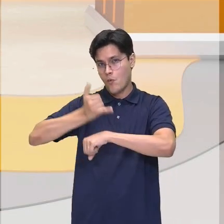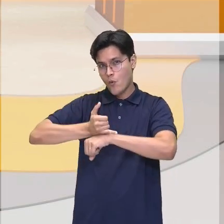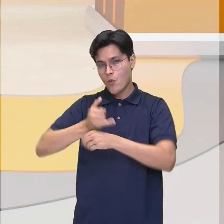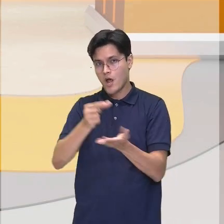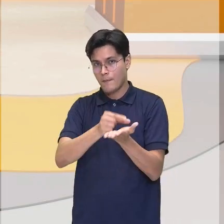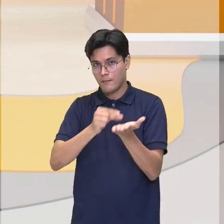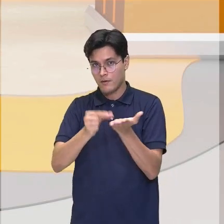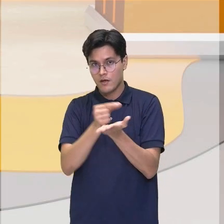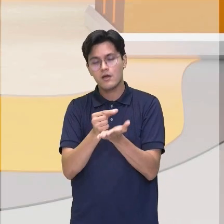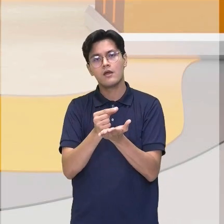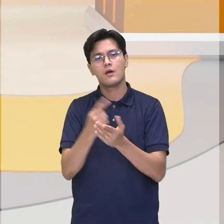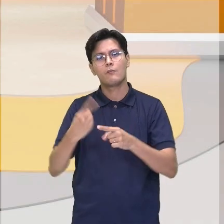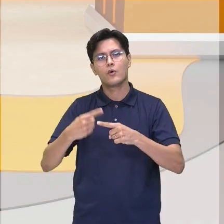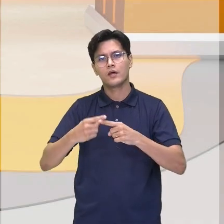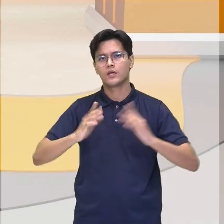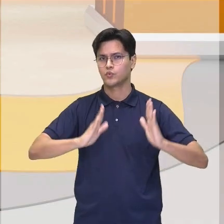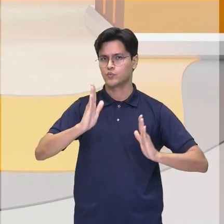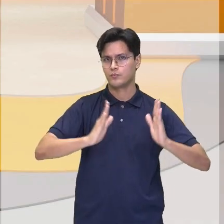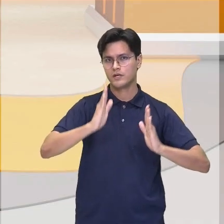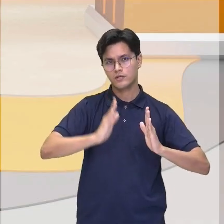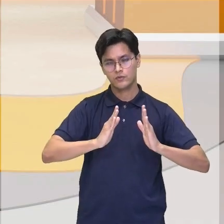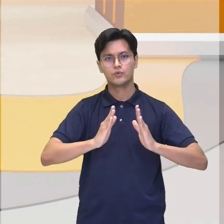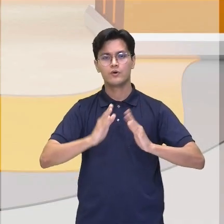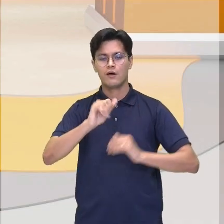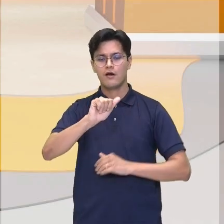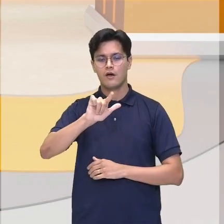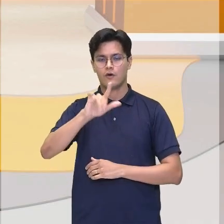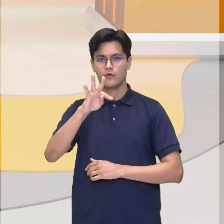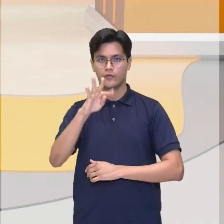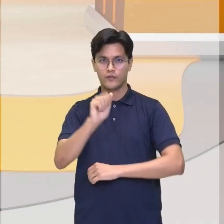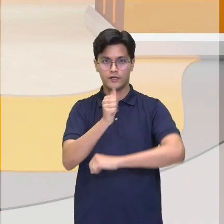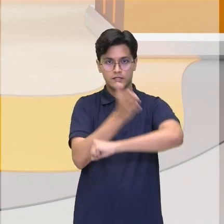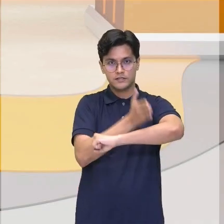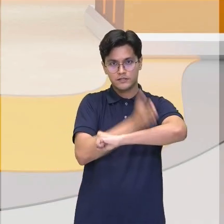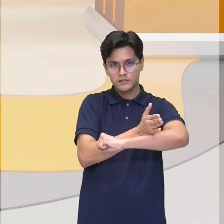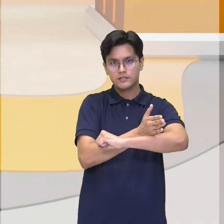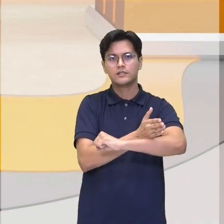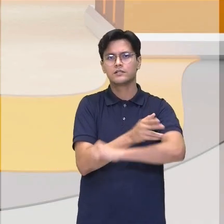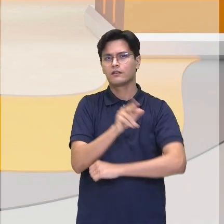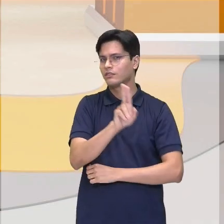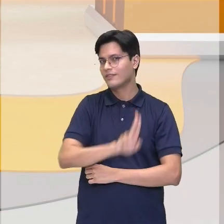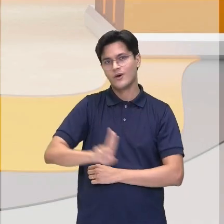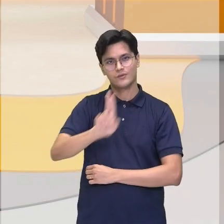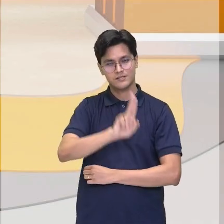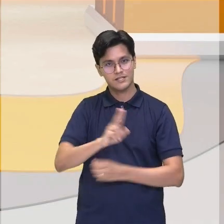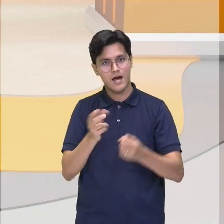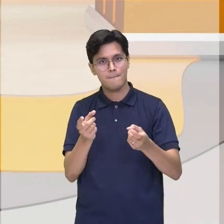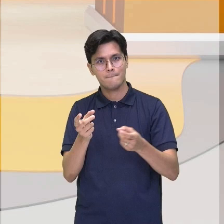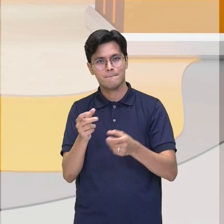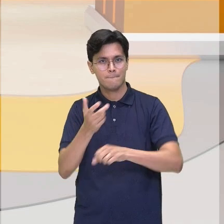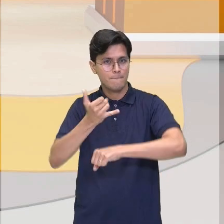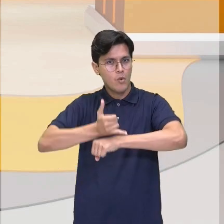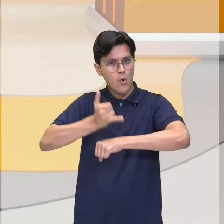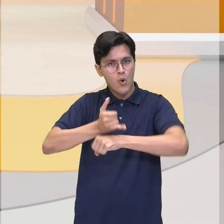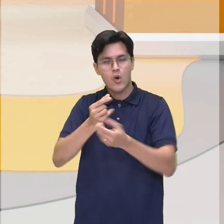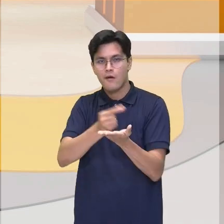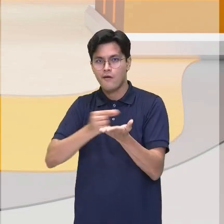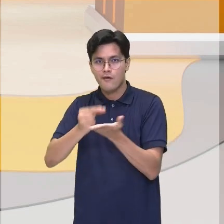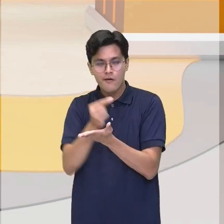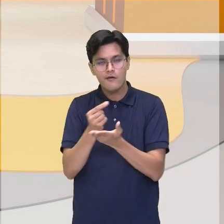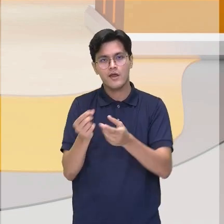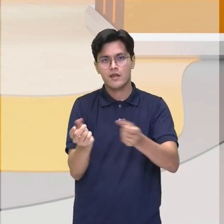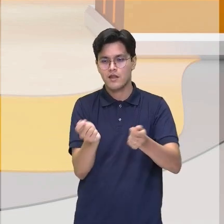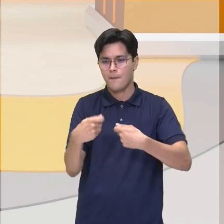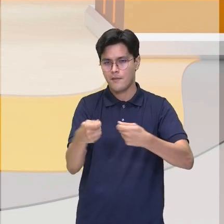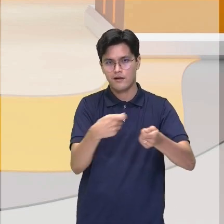elas não eram utilizadas para as práticas comerciais. Só que, já na Baixa Idade Média, com a